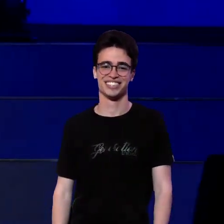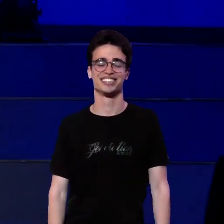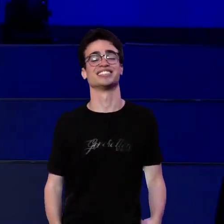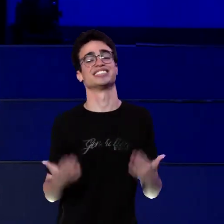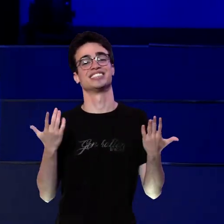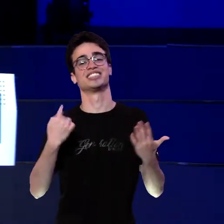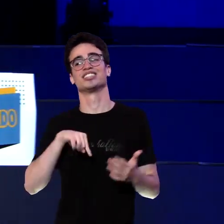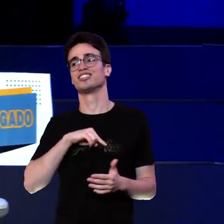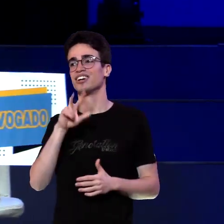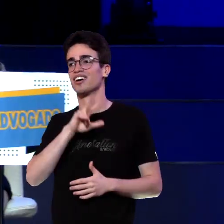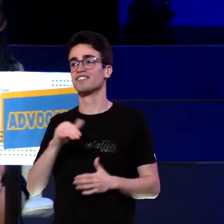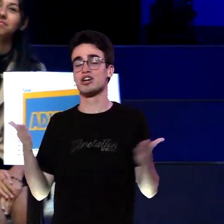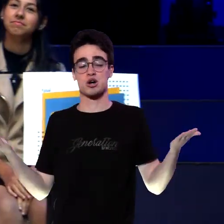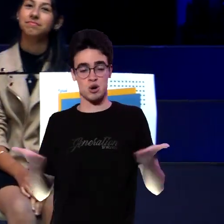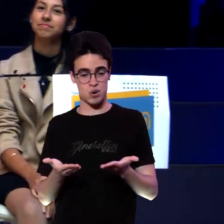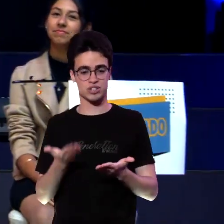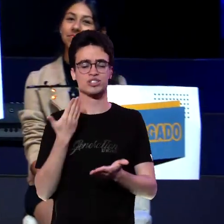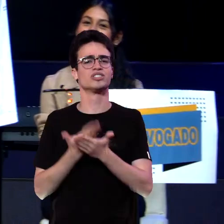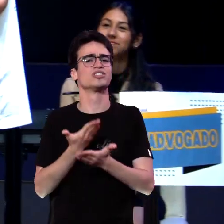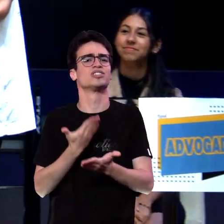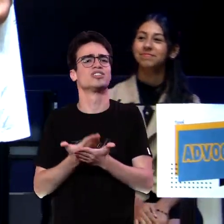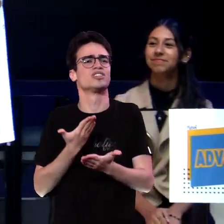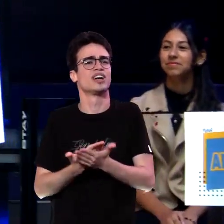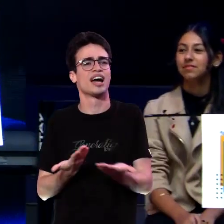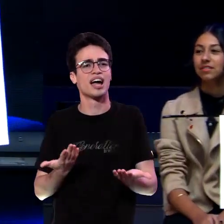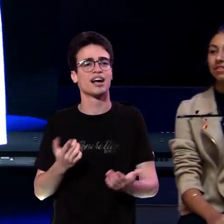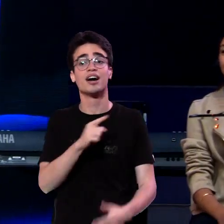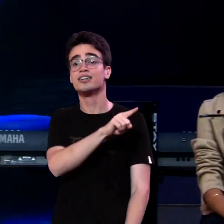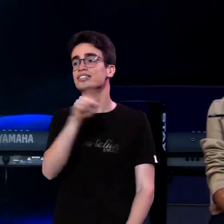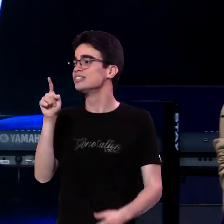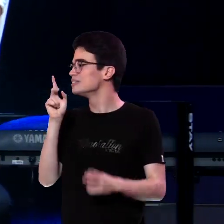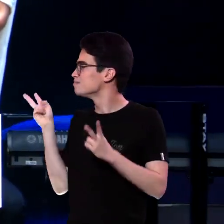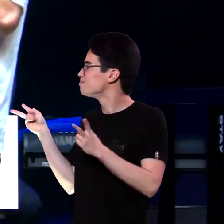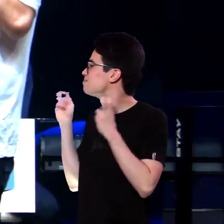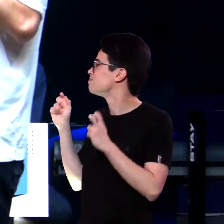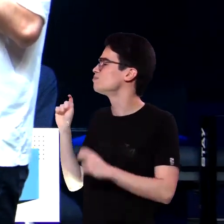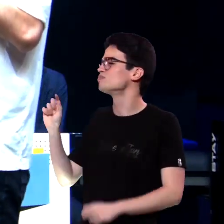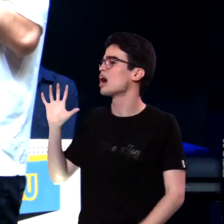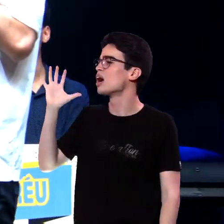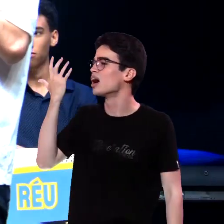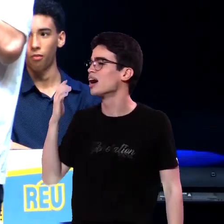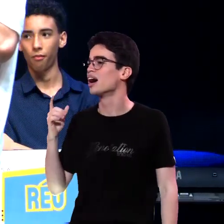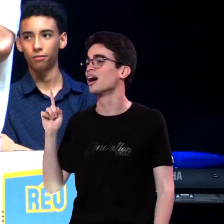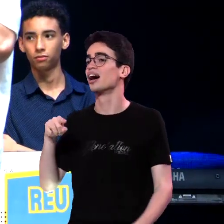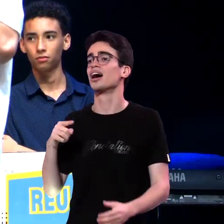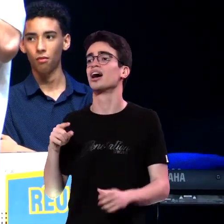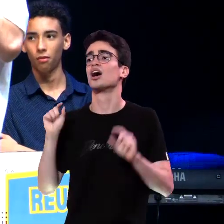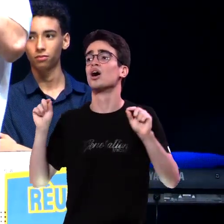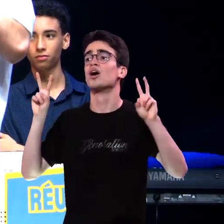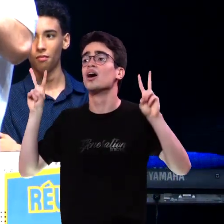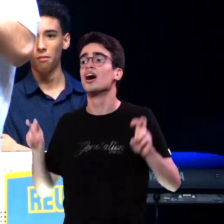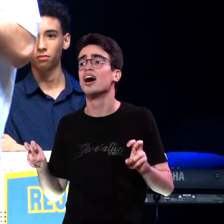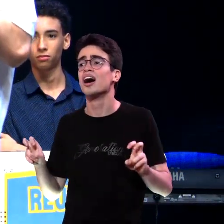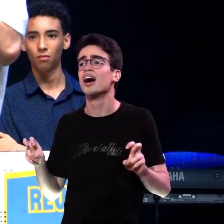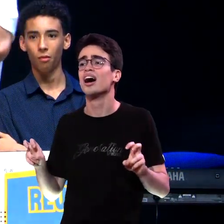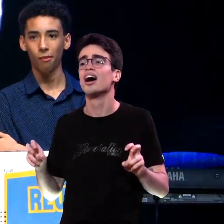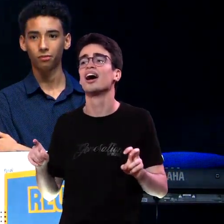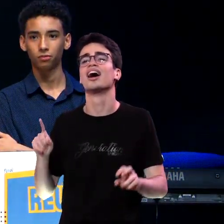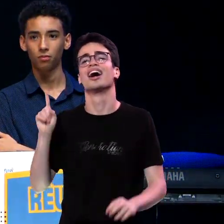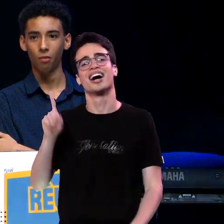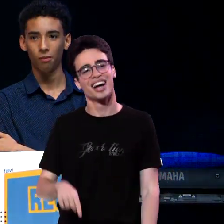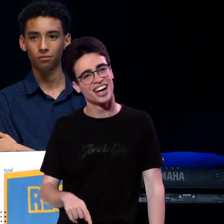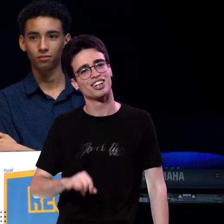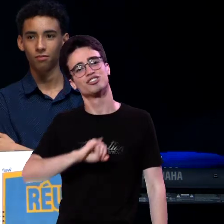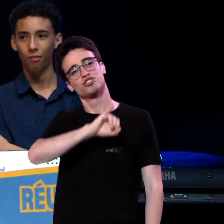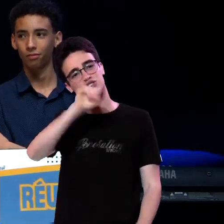A gente vai estudar hoje. Quem já percebeu o que está rolando aqui? A vida de quem a gente vai estudar? Abre a